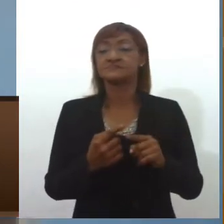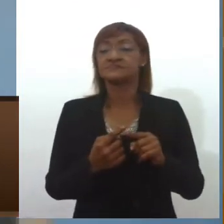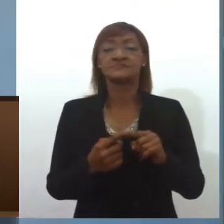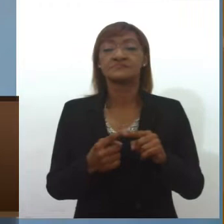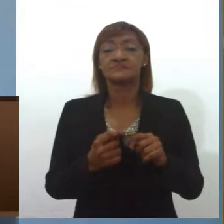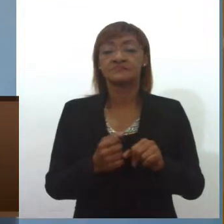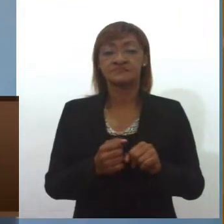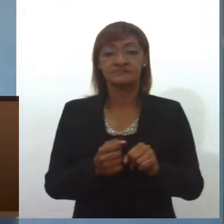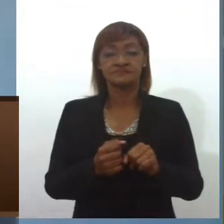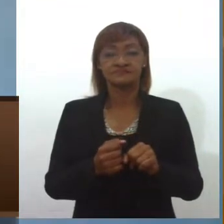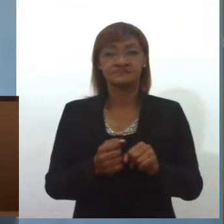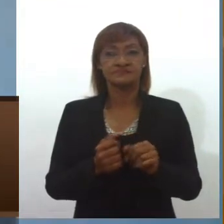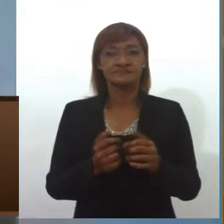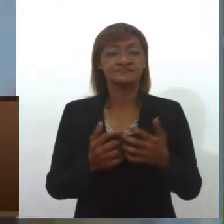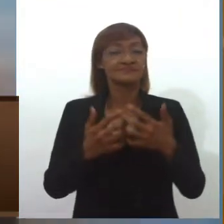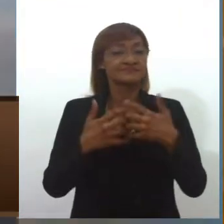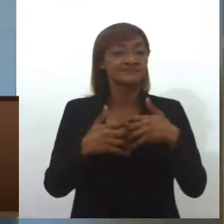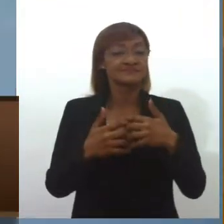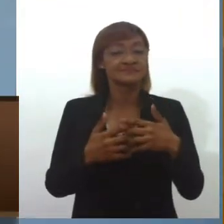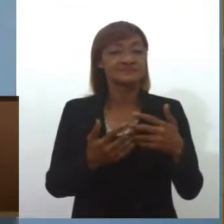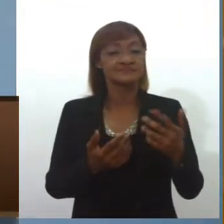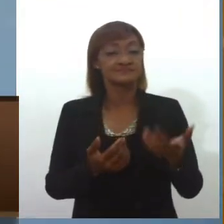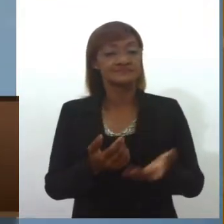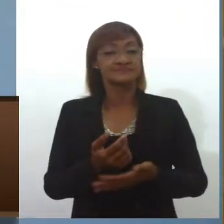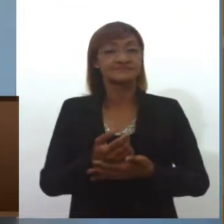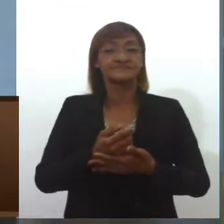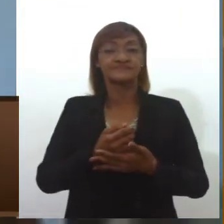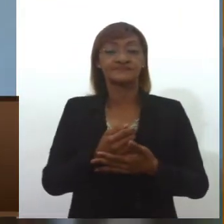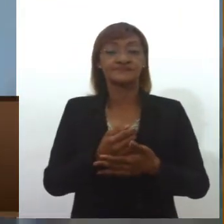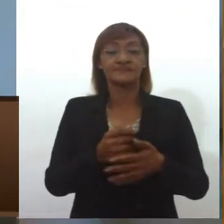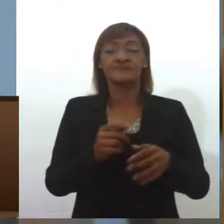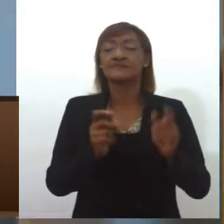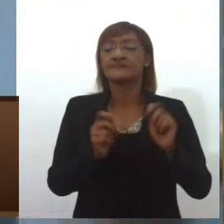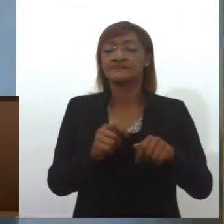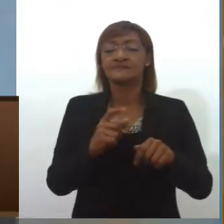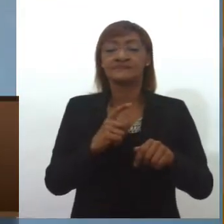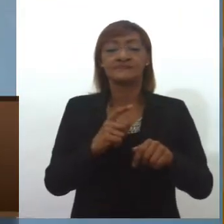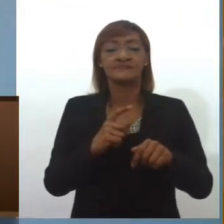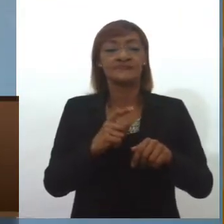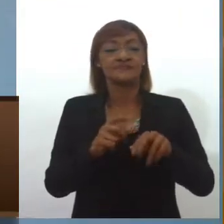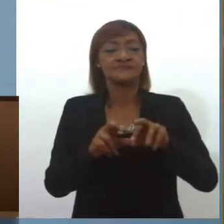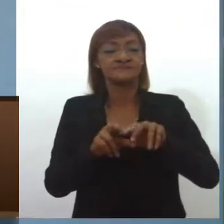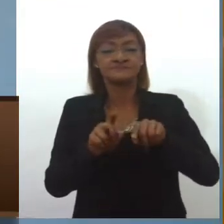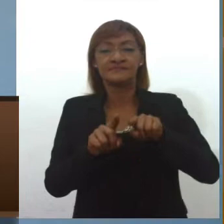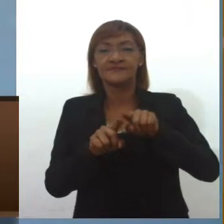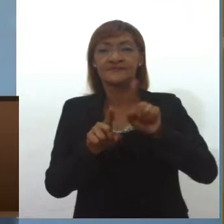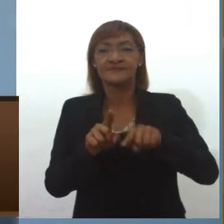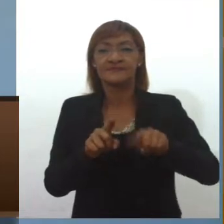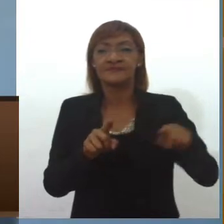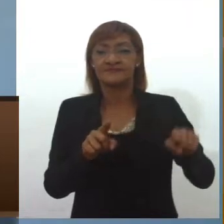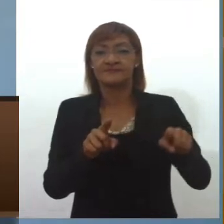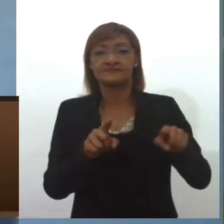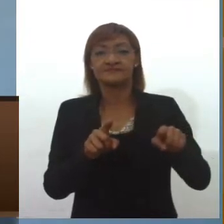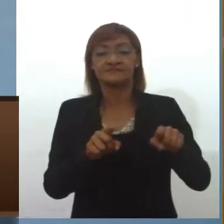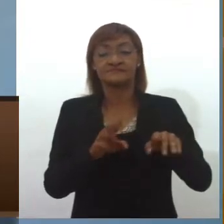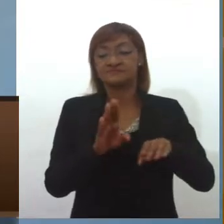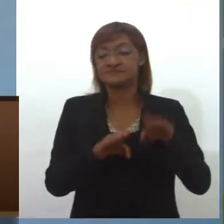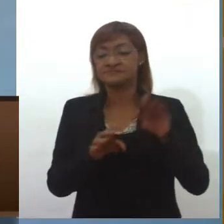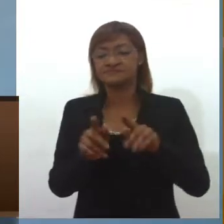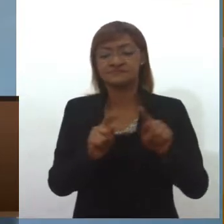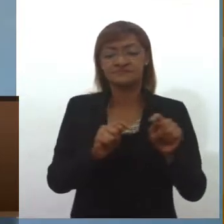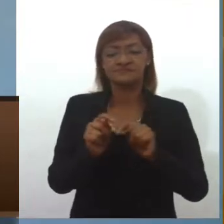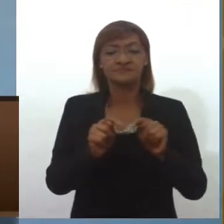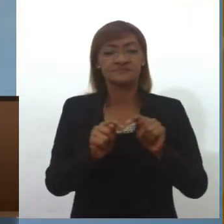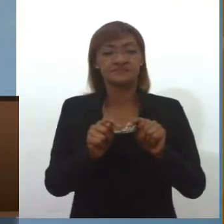mais complexo. Os canais começam a ficar muito variados do que apenas tentar controlar a nossa demanda, a nossa tomada de